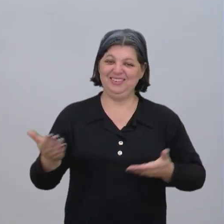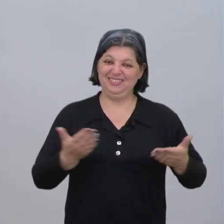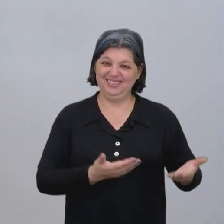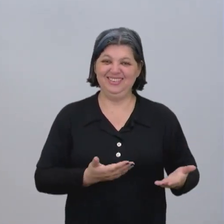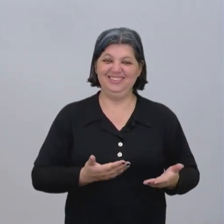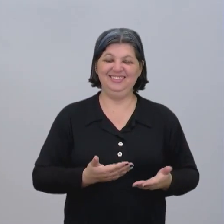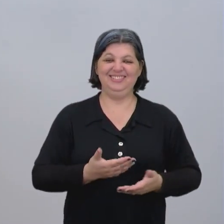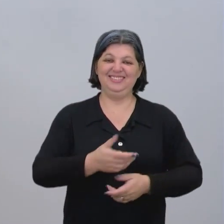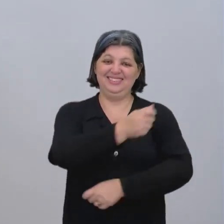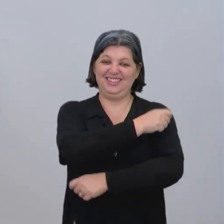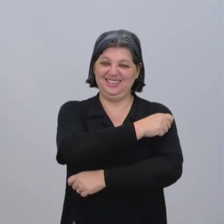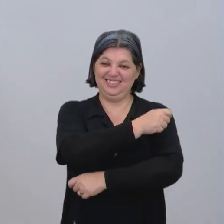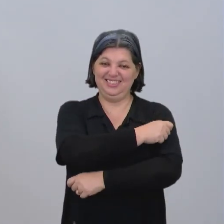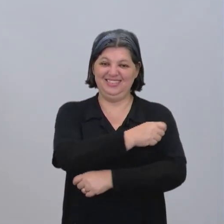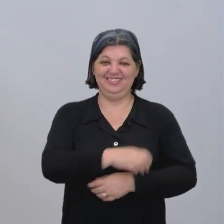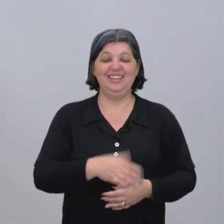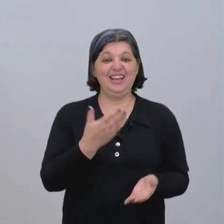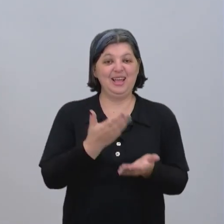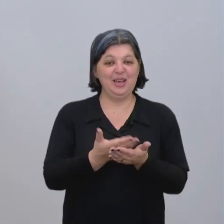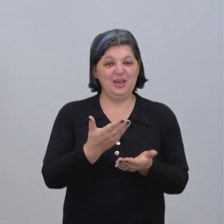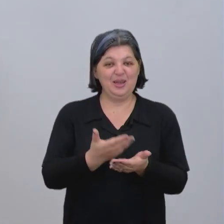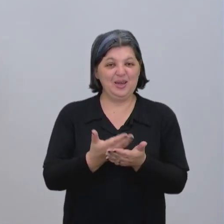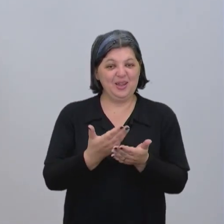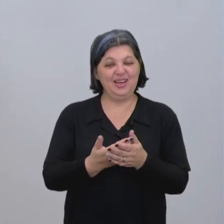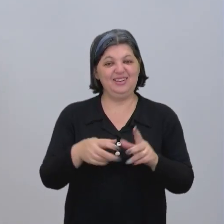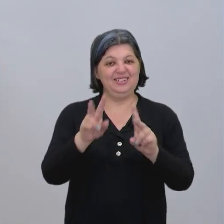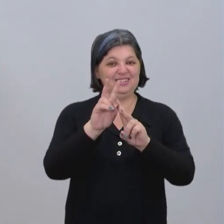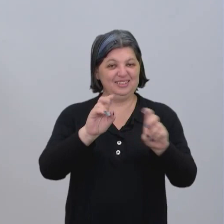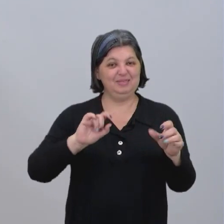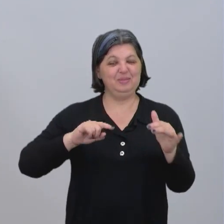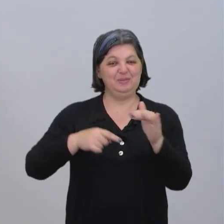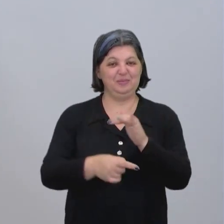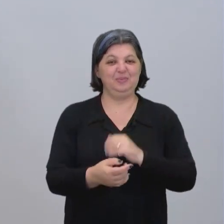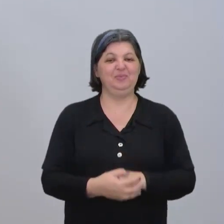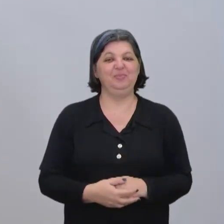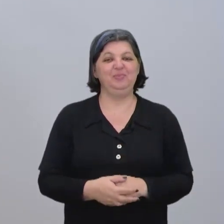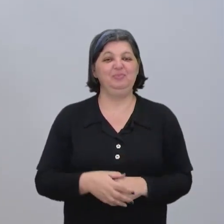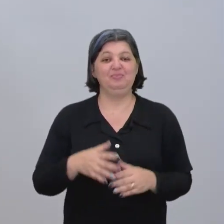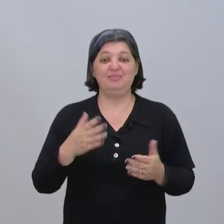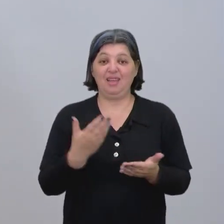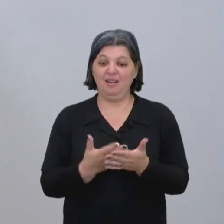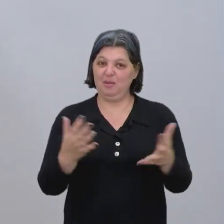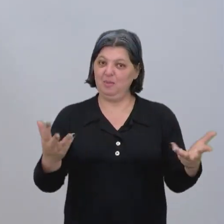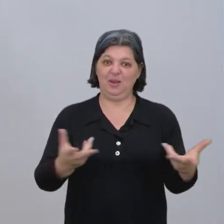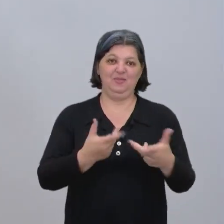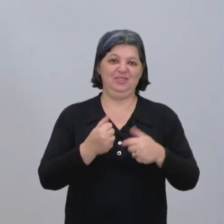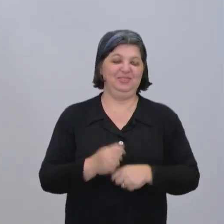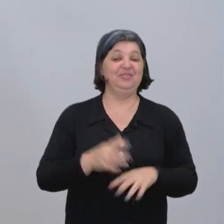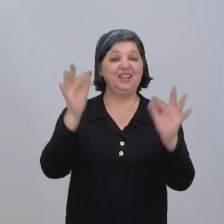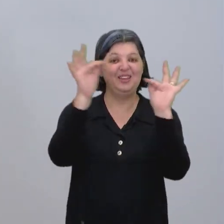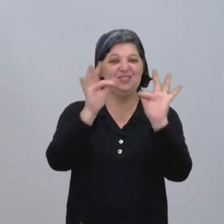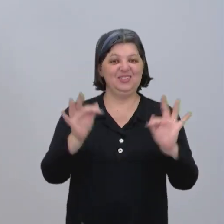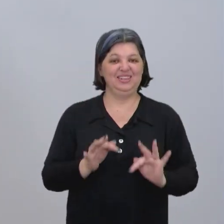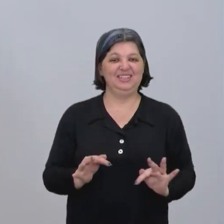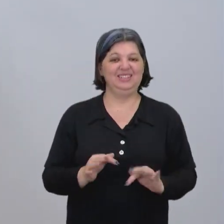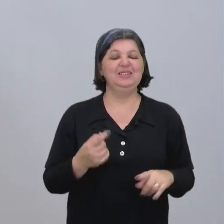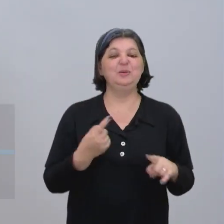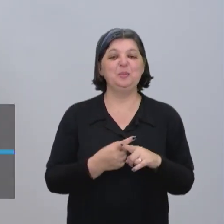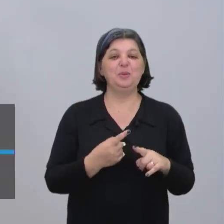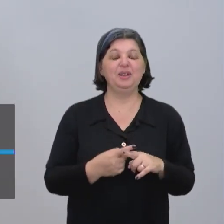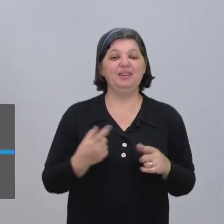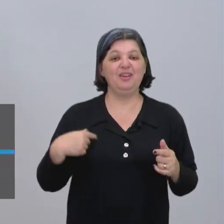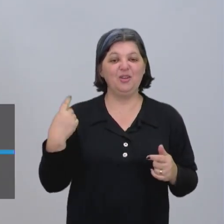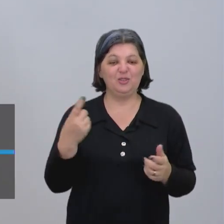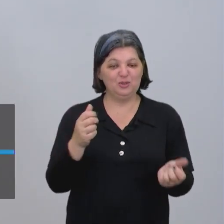Caríssimos estudantes, é mais uma aula do nosso aprofundamento, uma aula maravilhosa, uma aula o quê? Feliz, porque estamos juntos